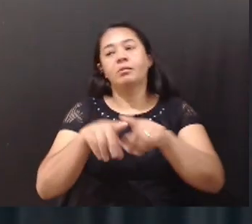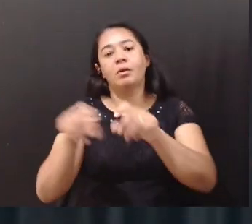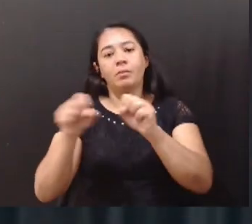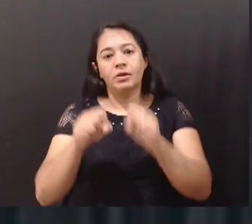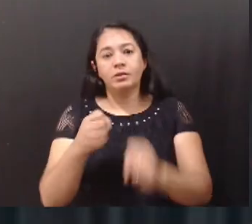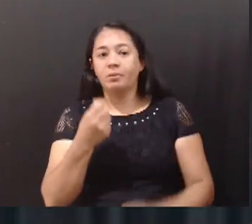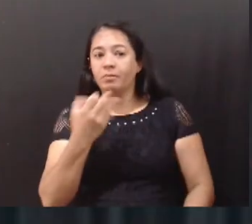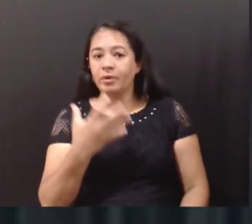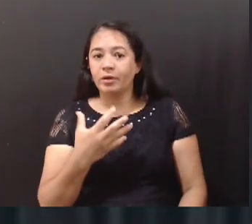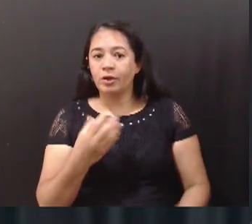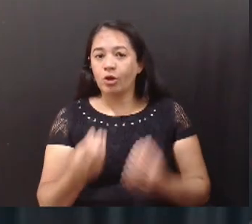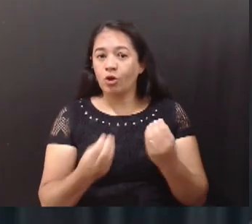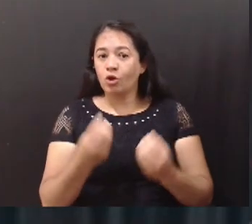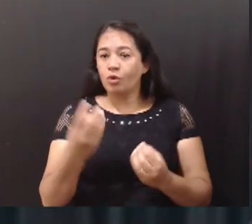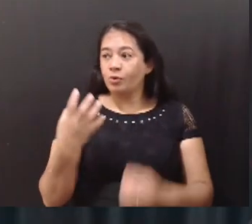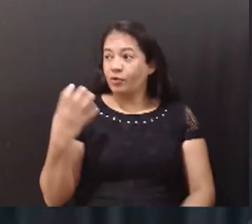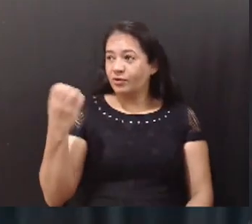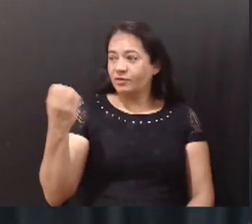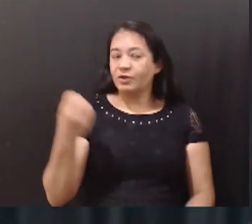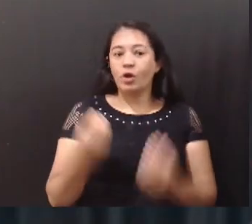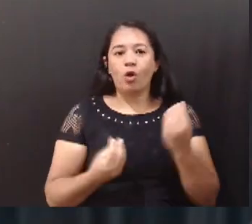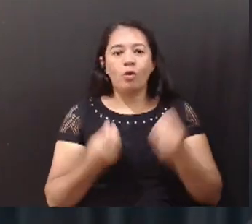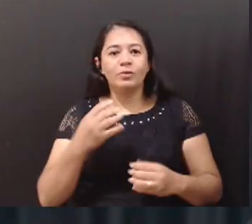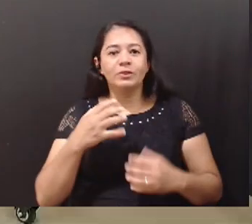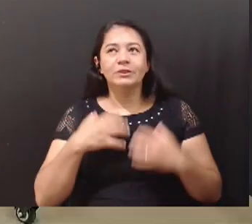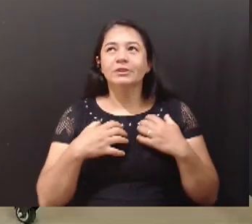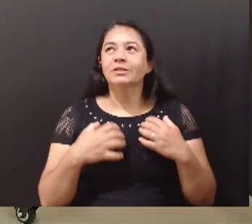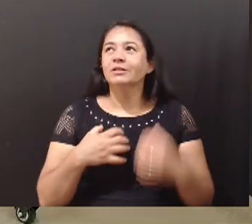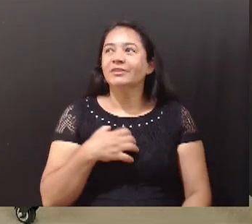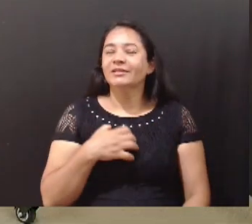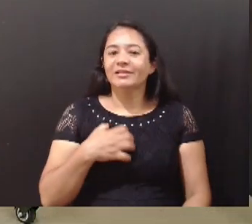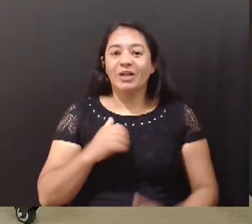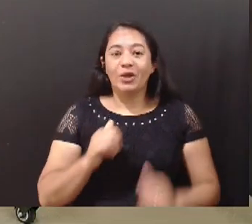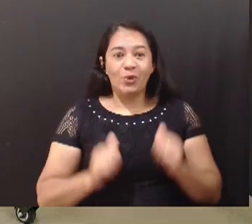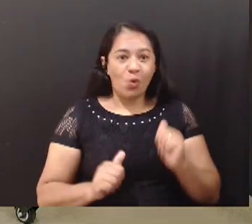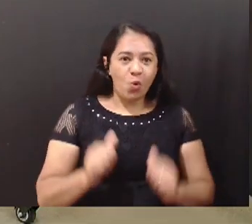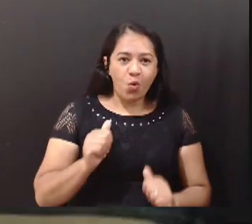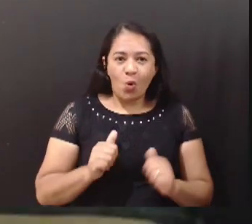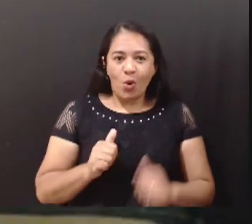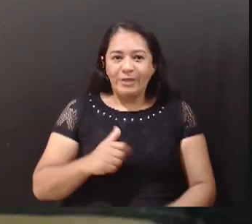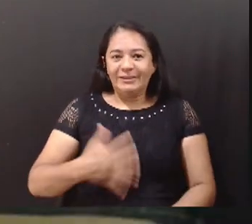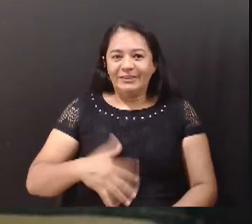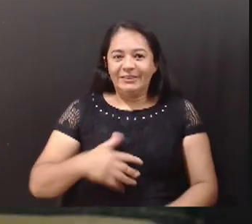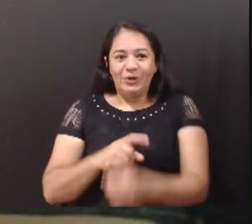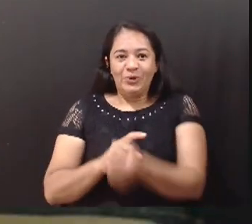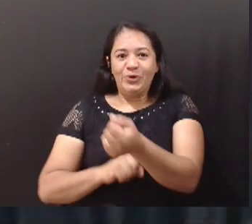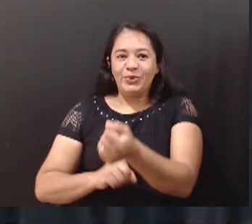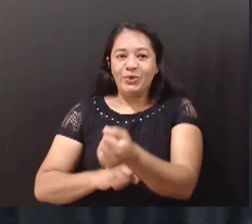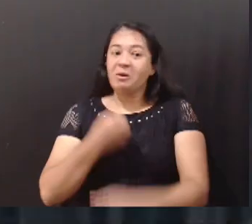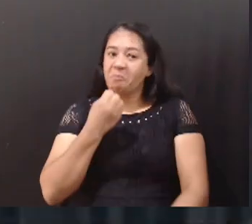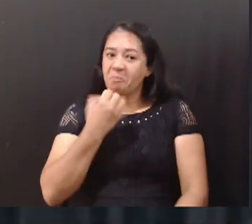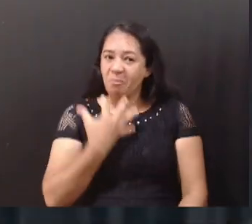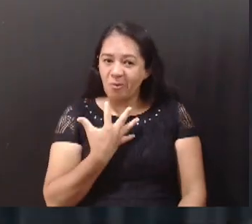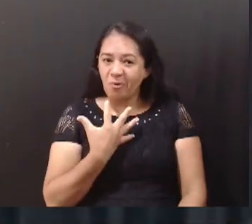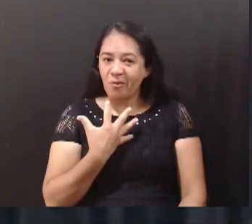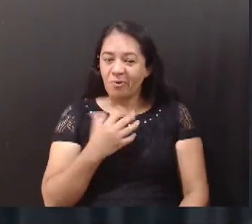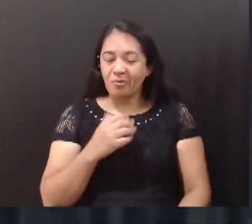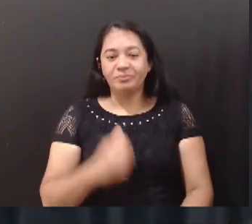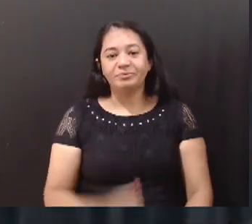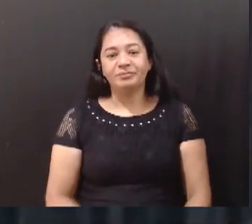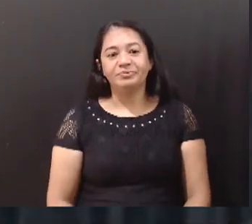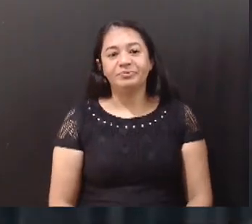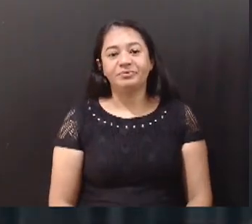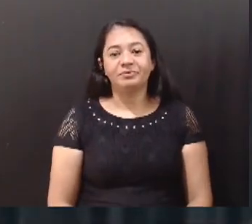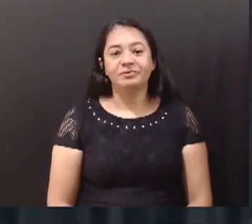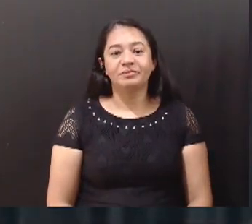viajar para uma viagem que você quer? Super empolgada, empolgada, feliz, na barriga, uma ansiedade gostosa, não é? Né? Então, mas você já não está no